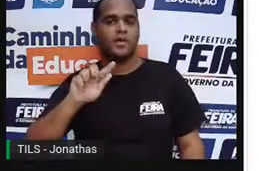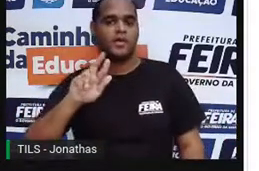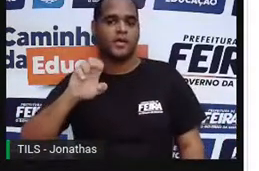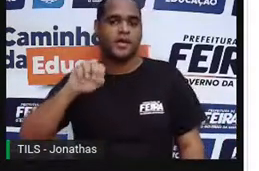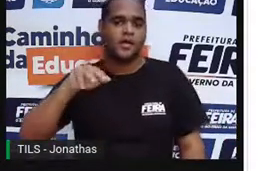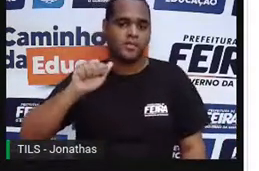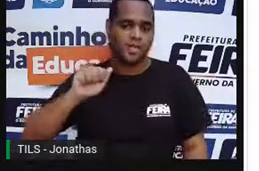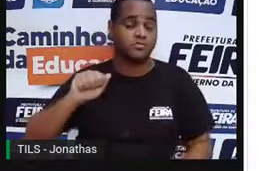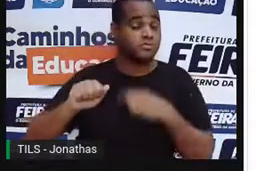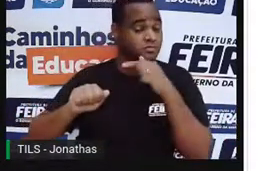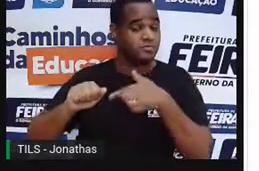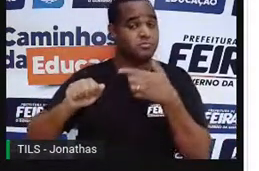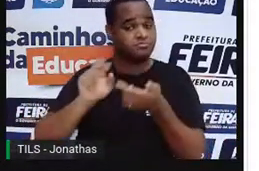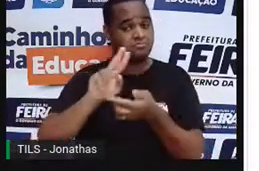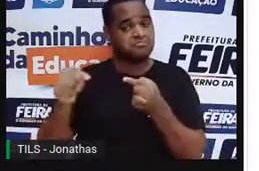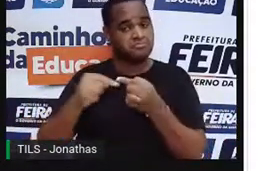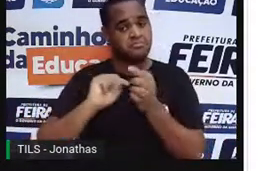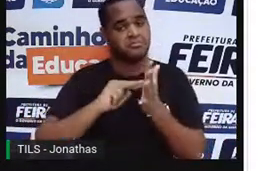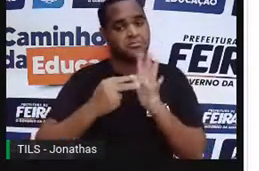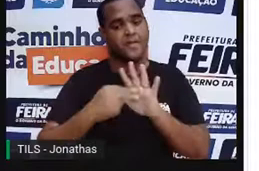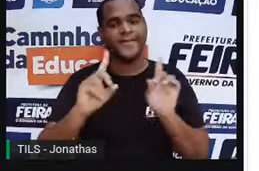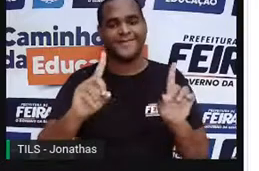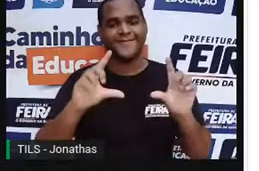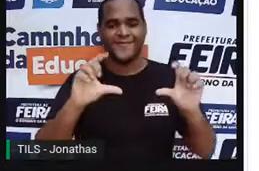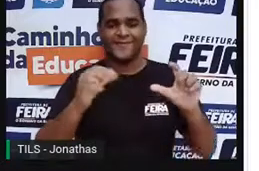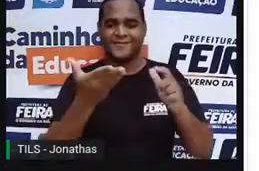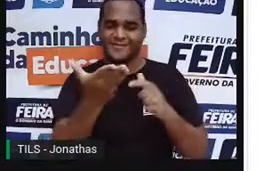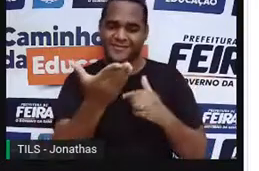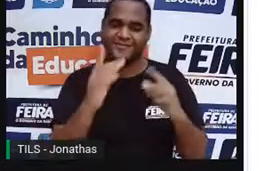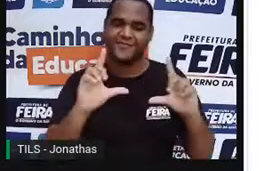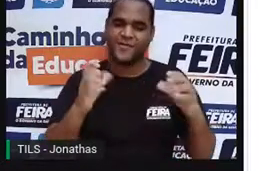Pois é paralelogramo